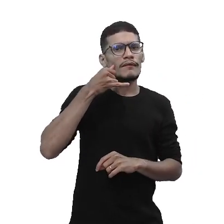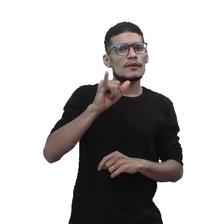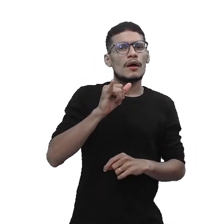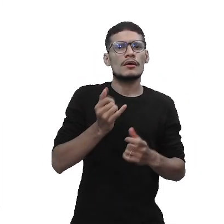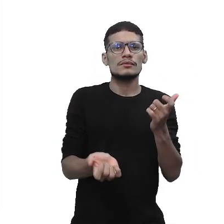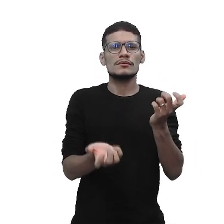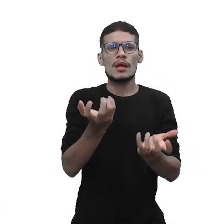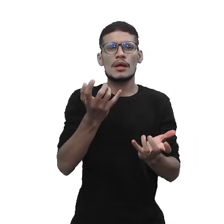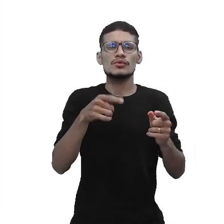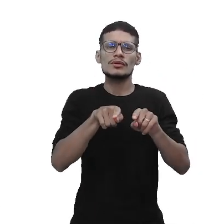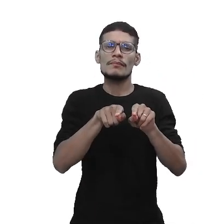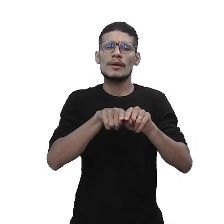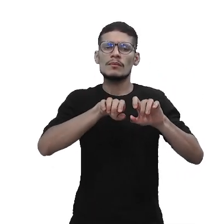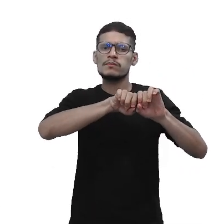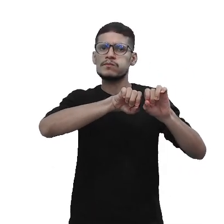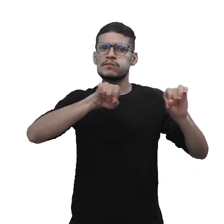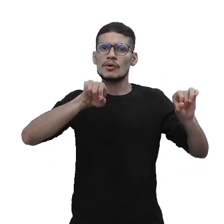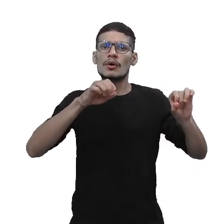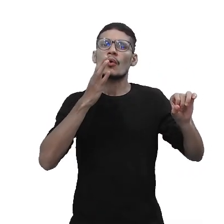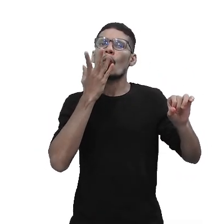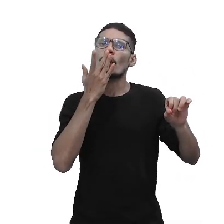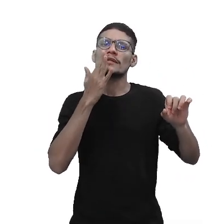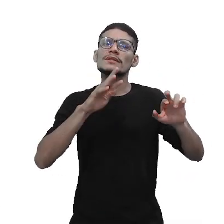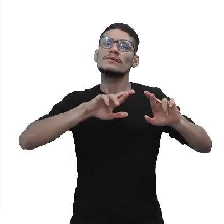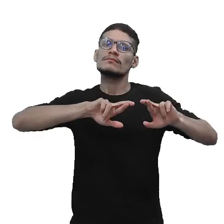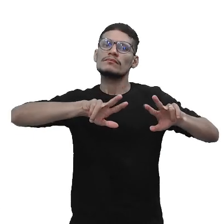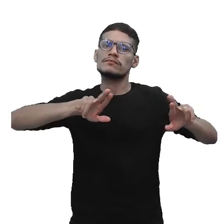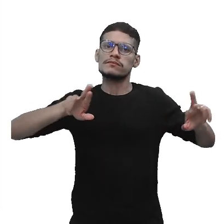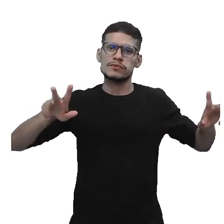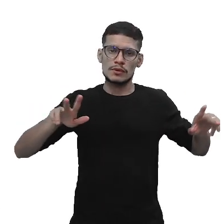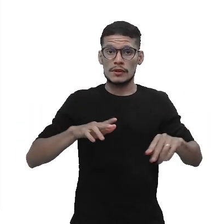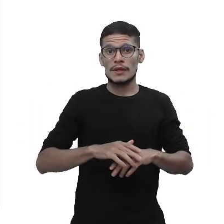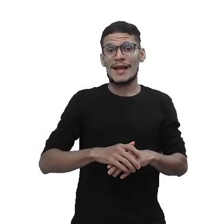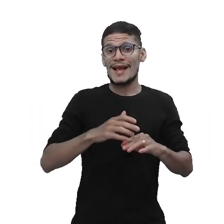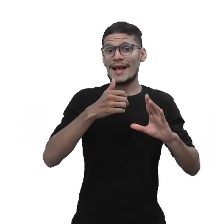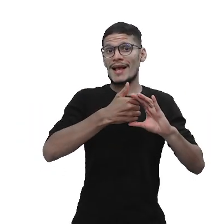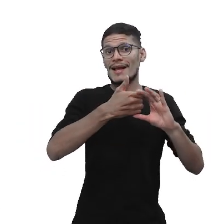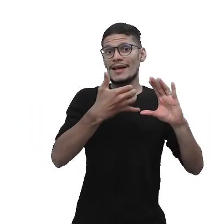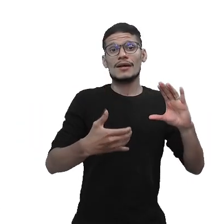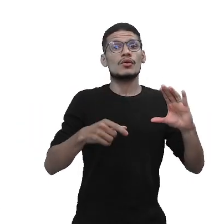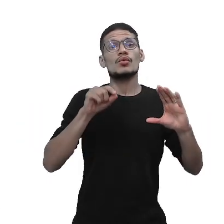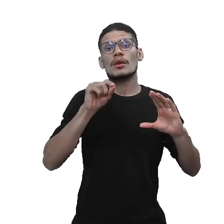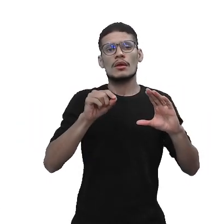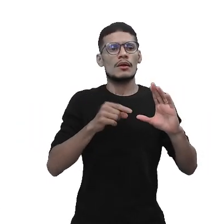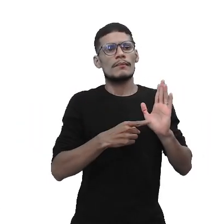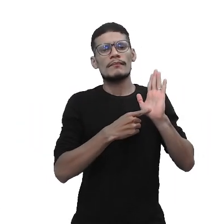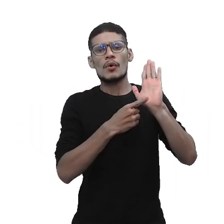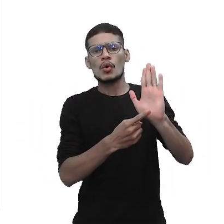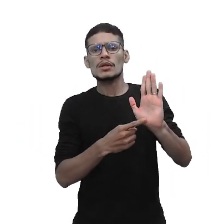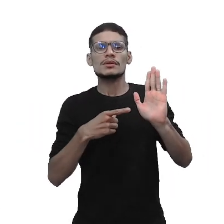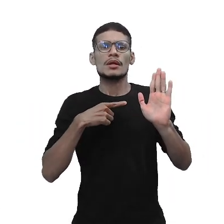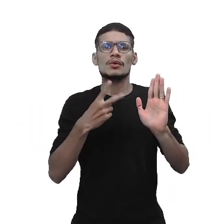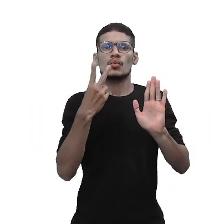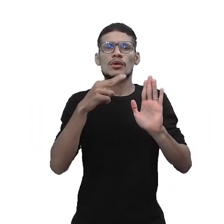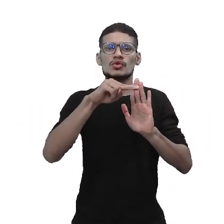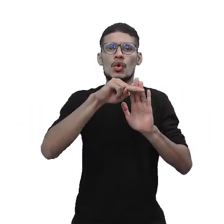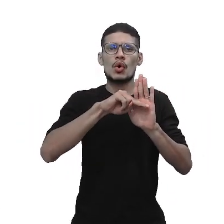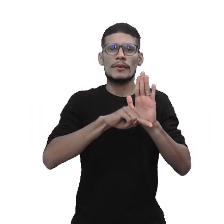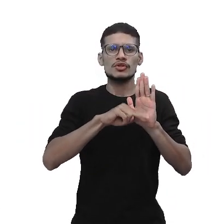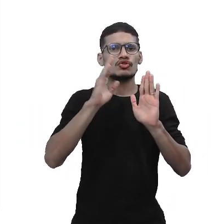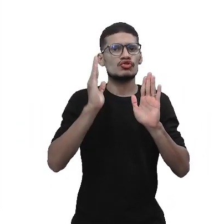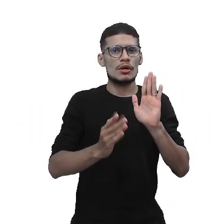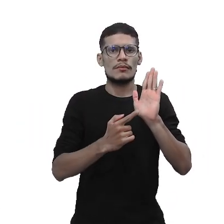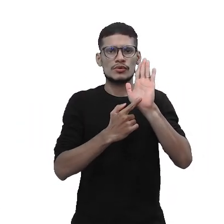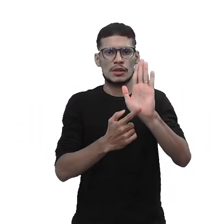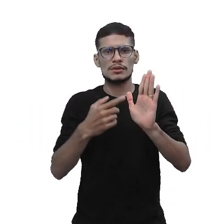e tubulações vão ter cores características. E essas cores seguem essas duas normas aí que foram citadas no